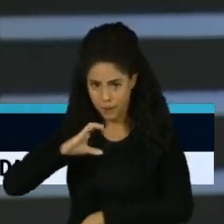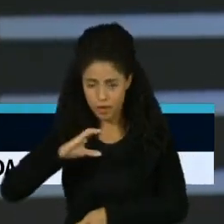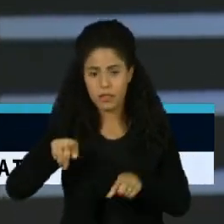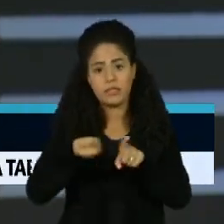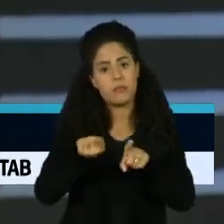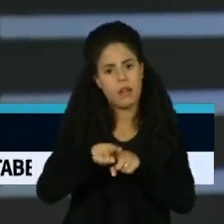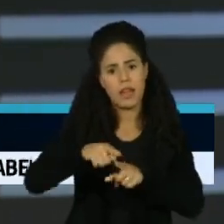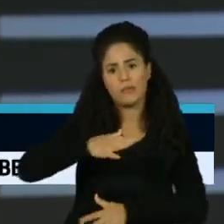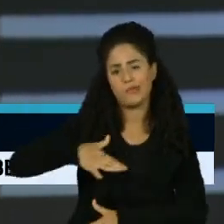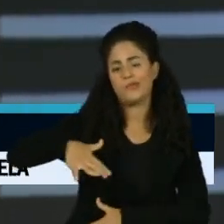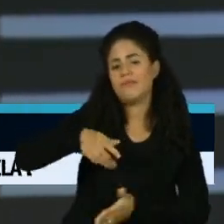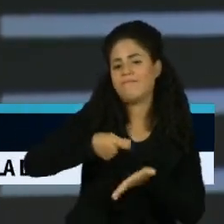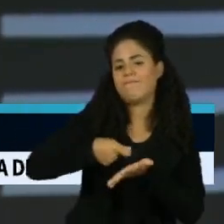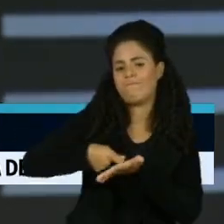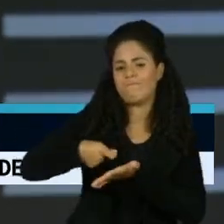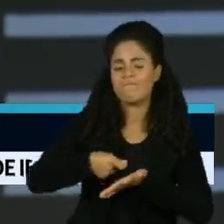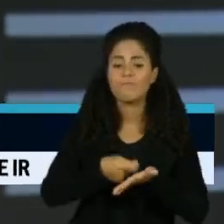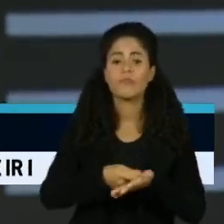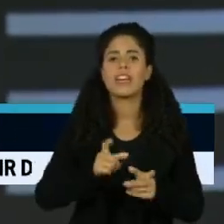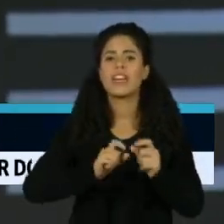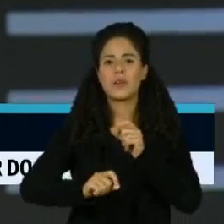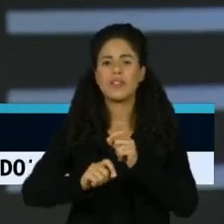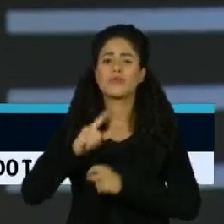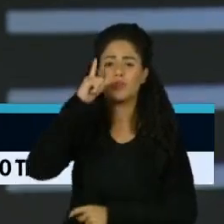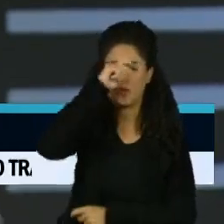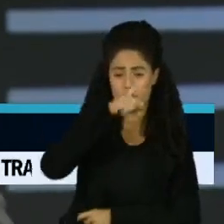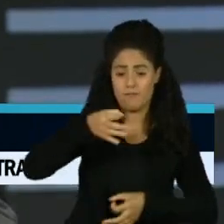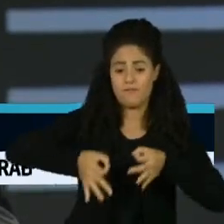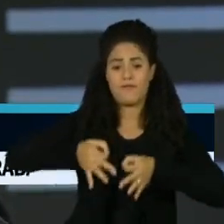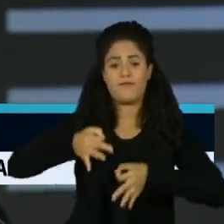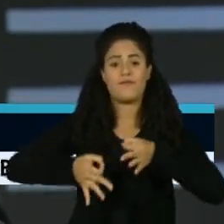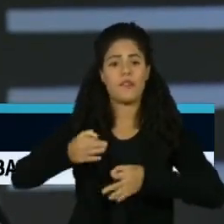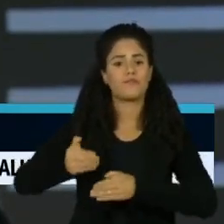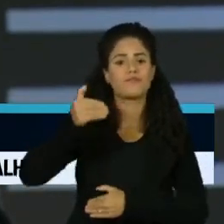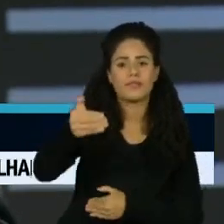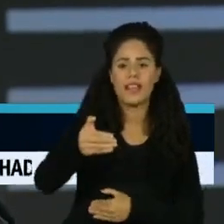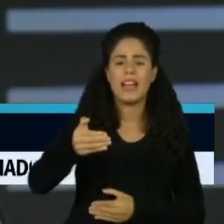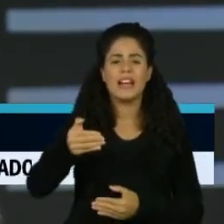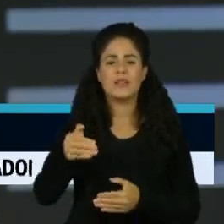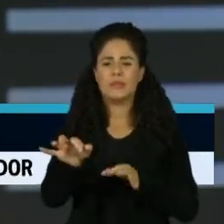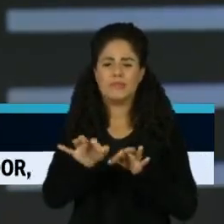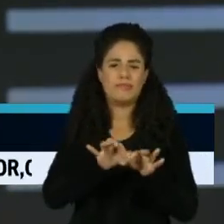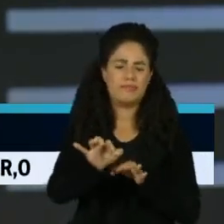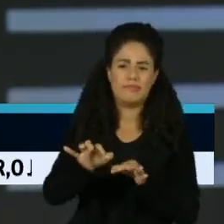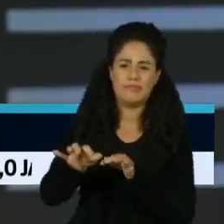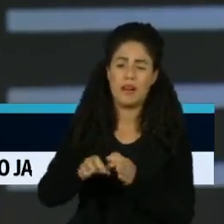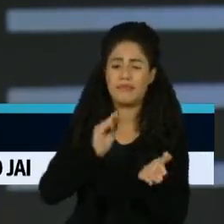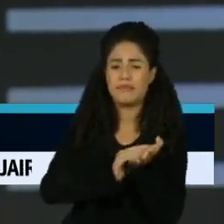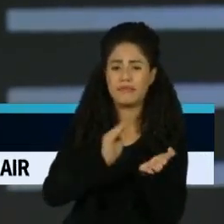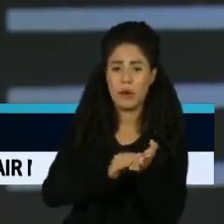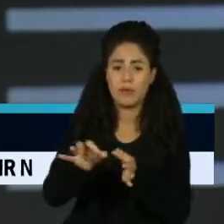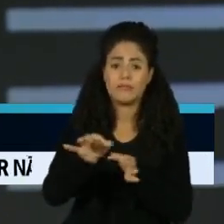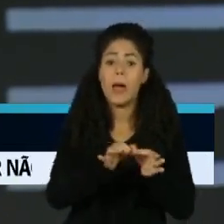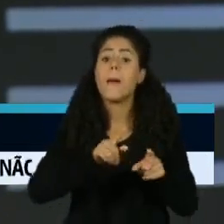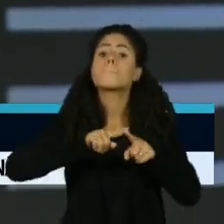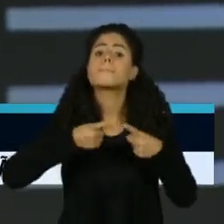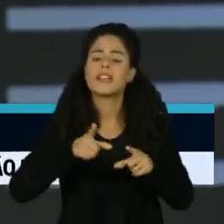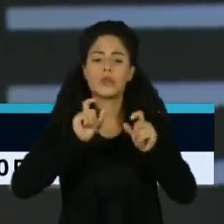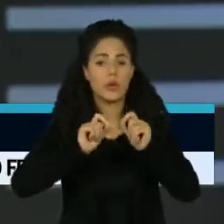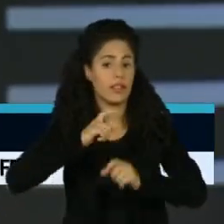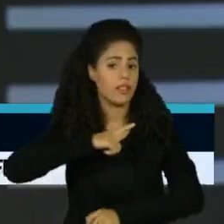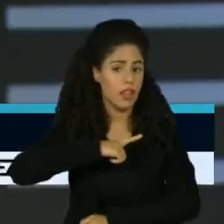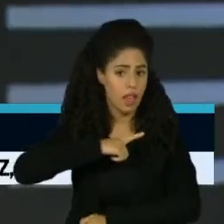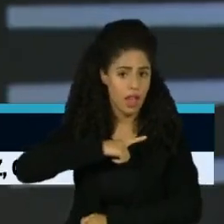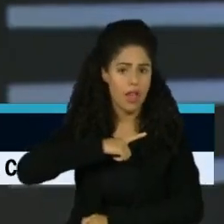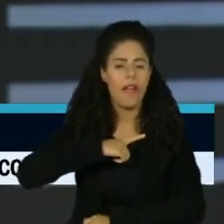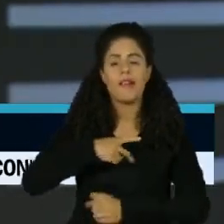calote que eu acho que até consequências jurídicas em Sistemas de organização do orçamento você tem vários problemas mas você também teve no